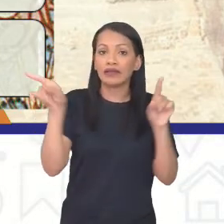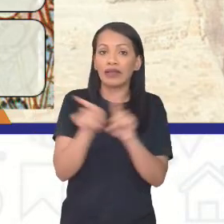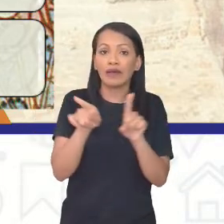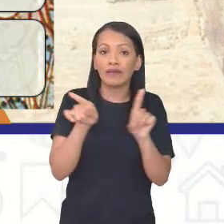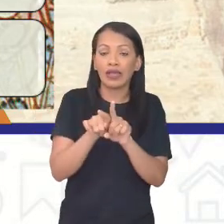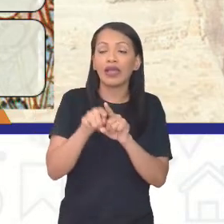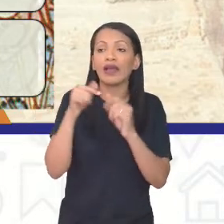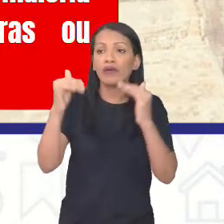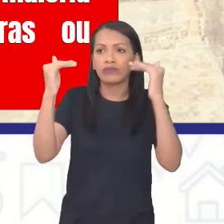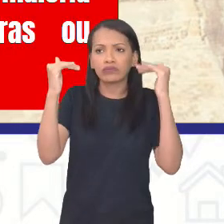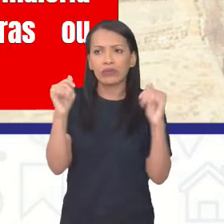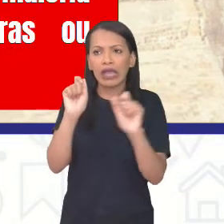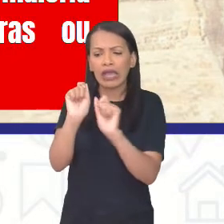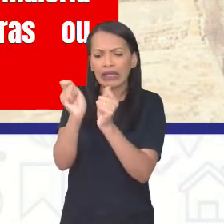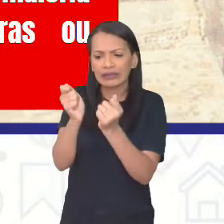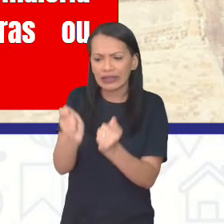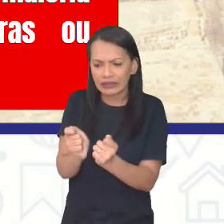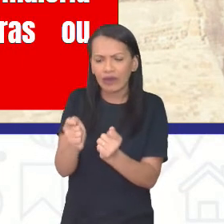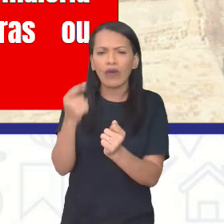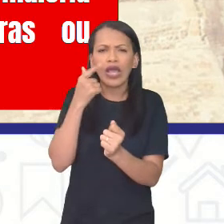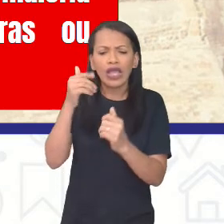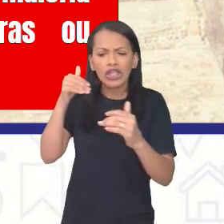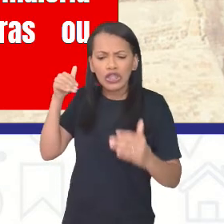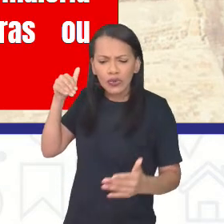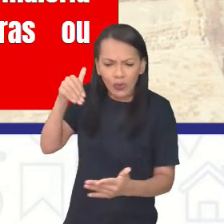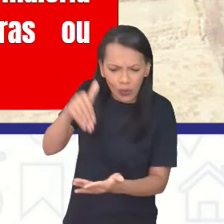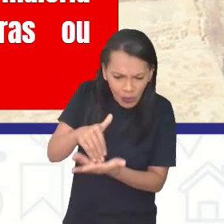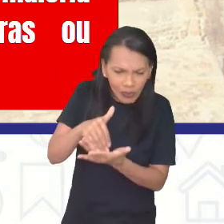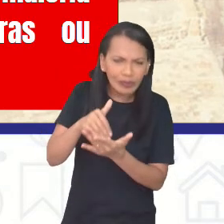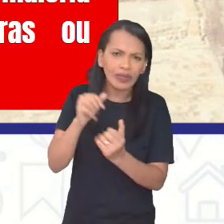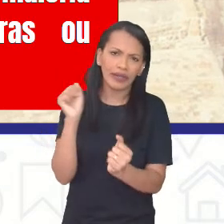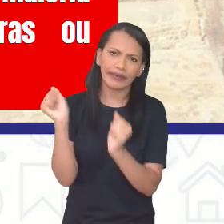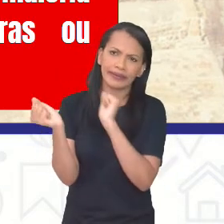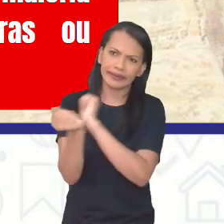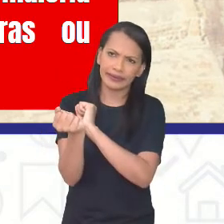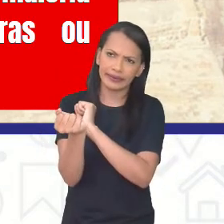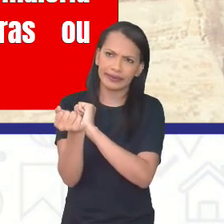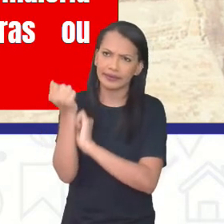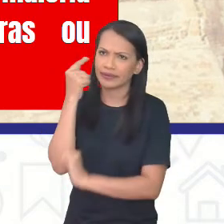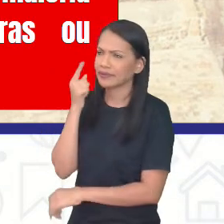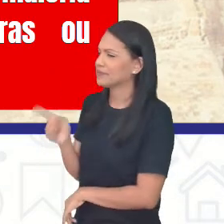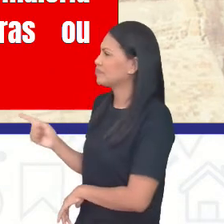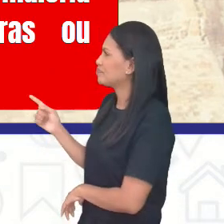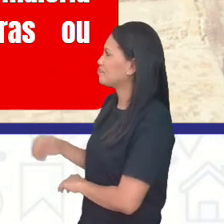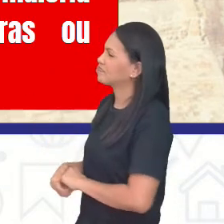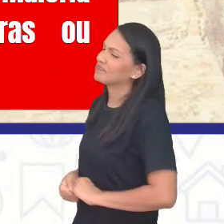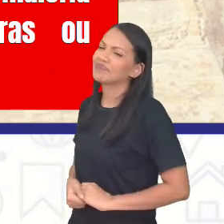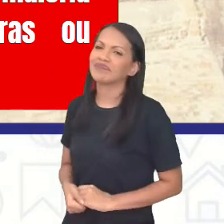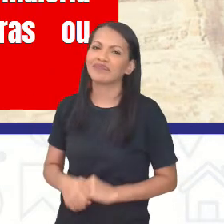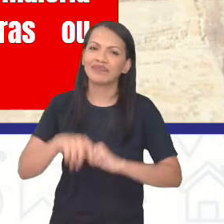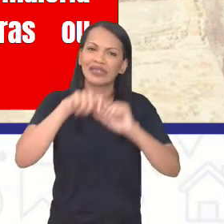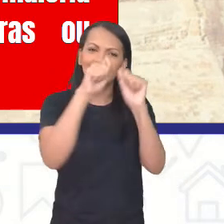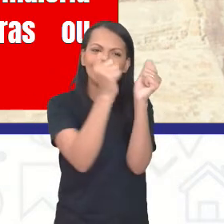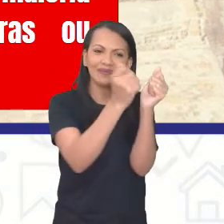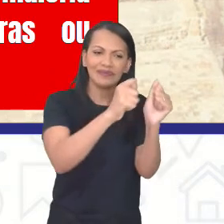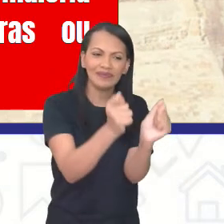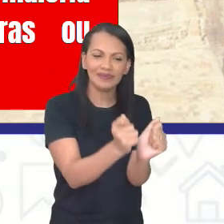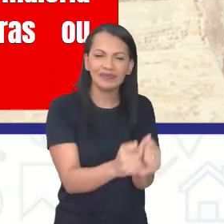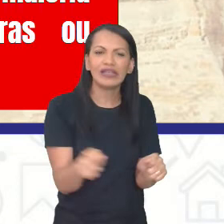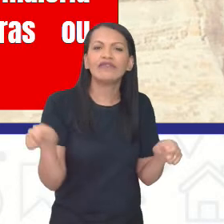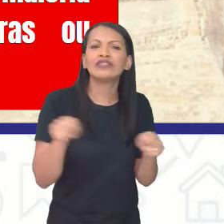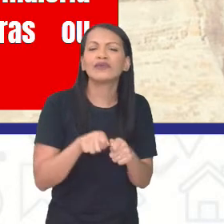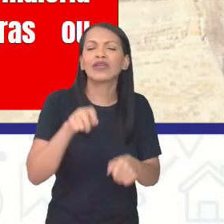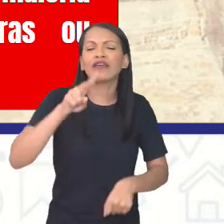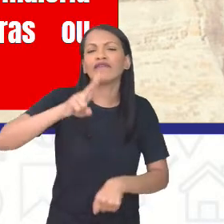no fim, os escravos. Então, lembrando, os artesãos era aquela galera, né, que trabalhava fabricando aí,